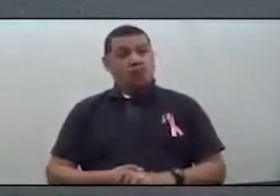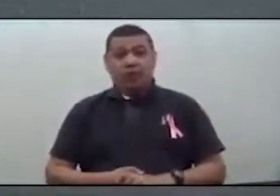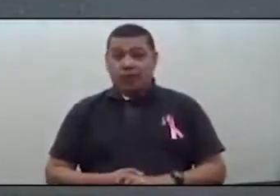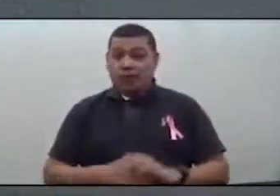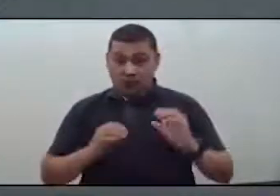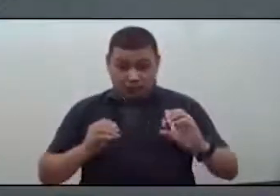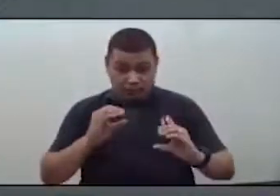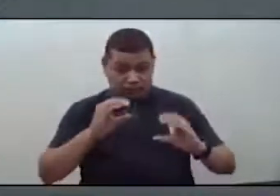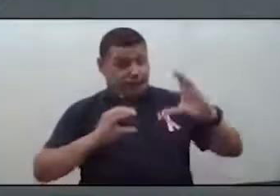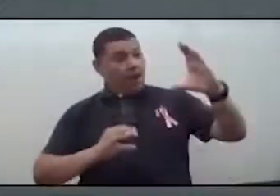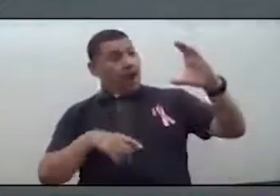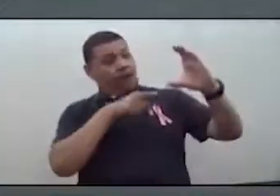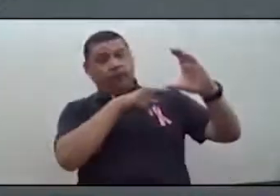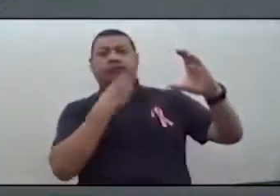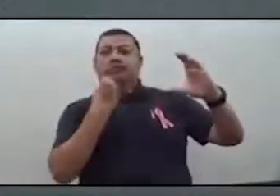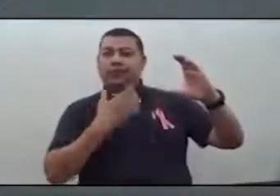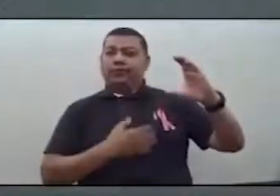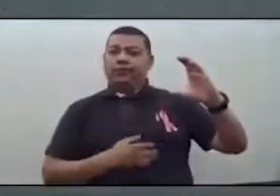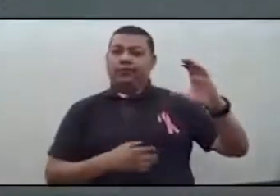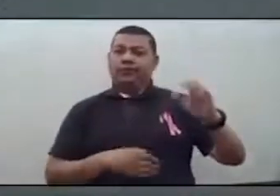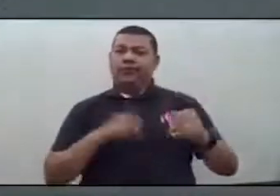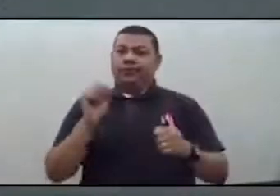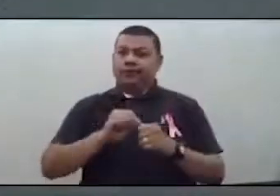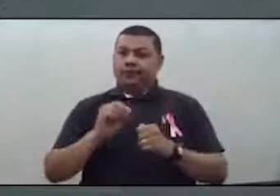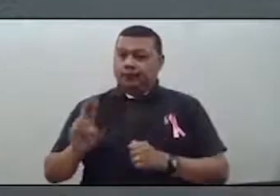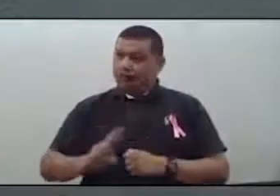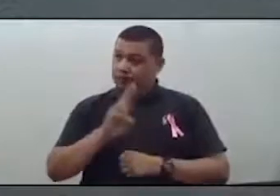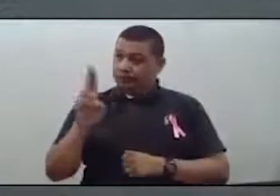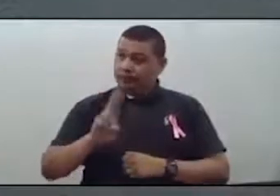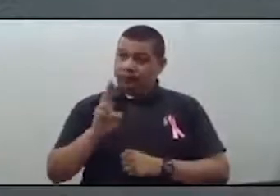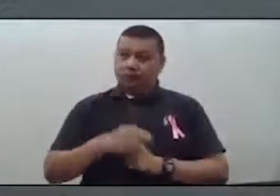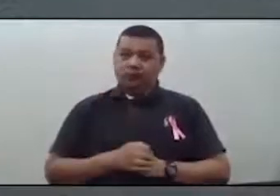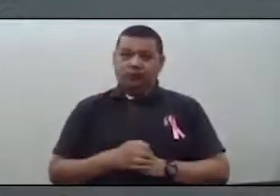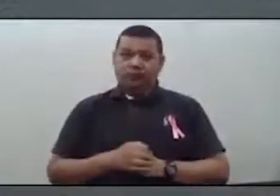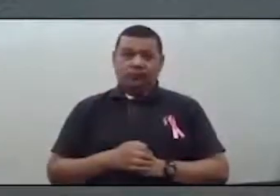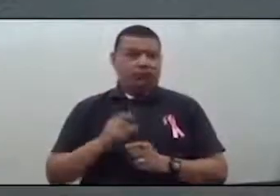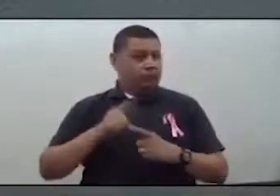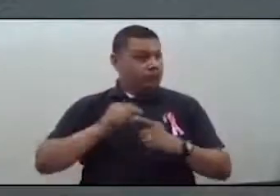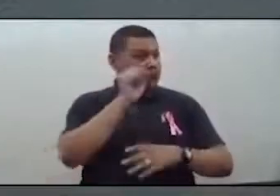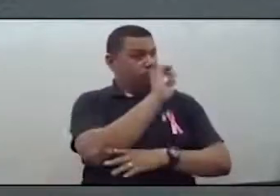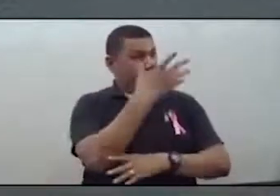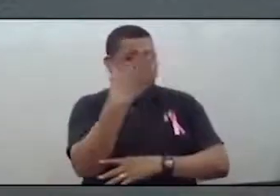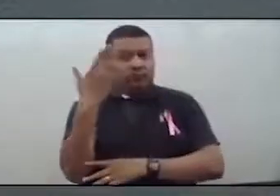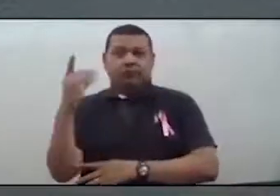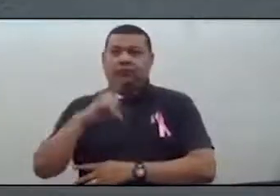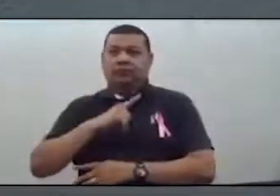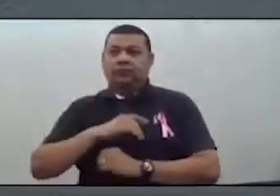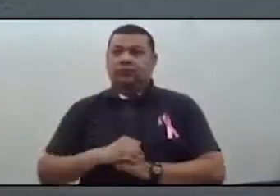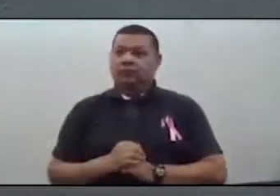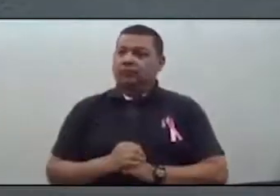vejo eu poderá, sim, ser usado para que o meio ambiente seja preservado.